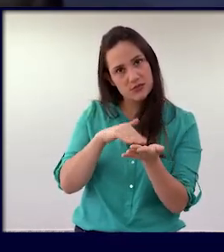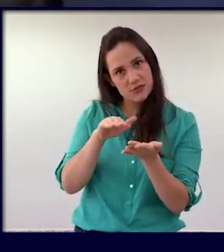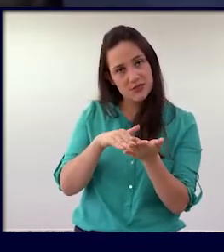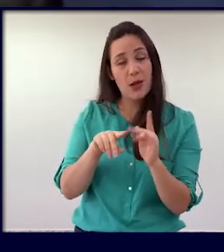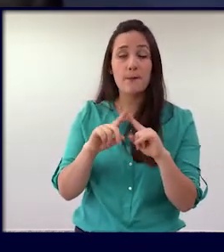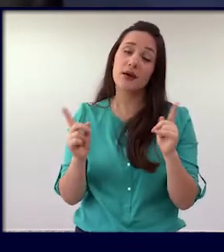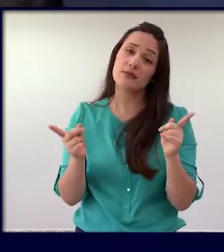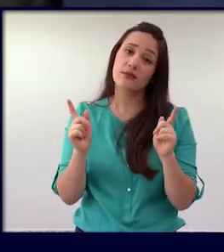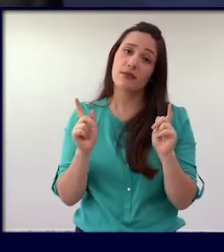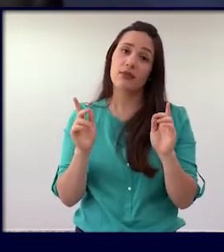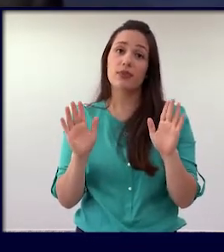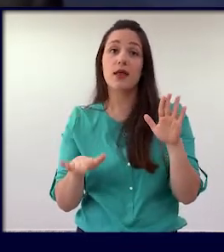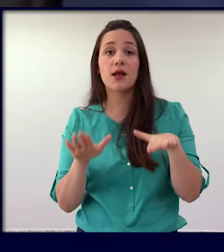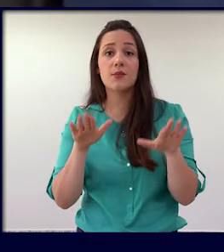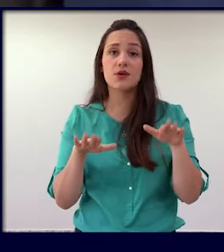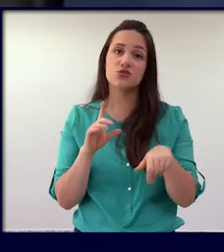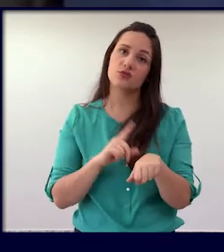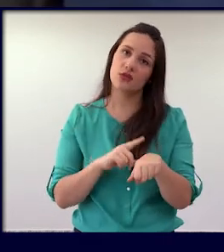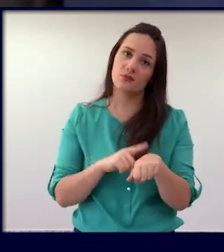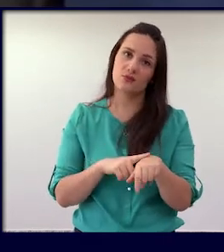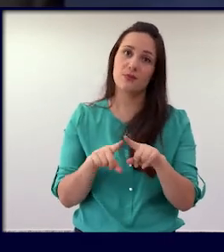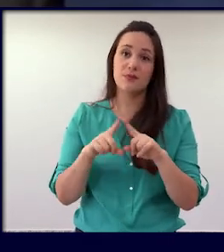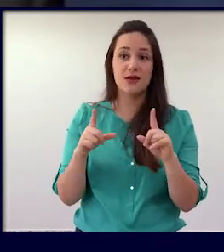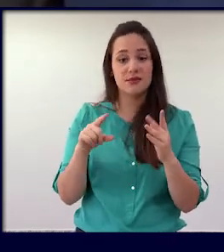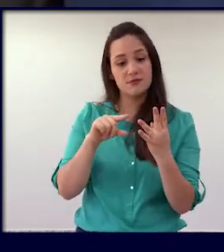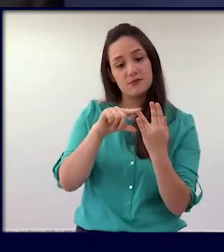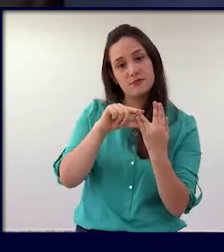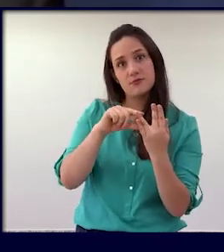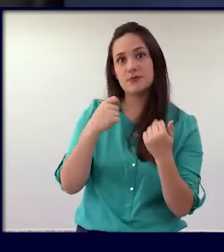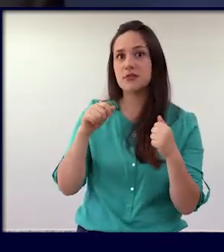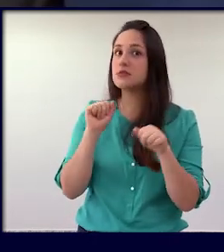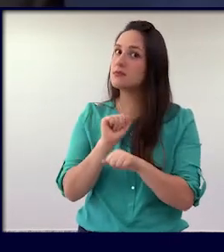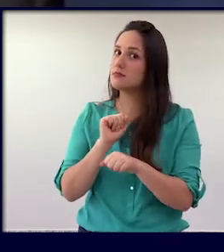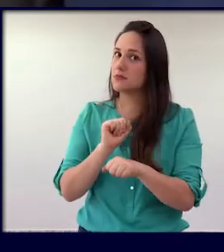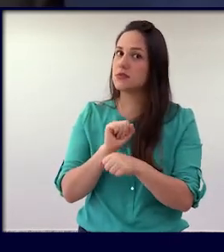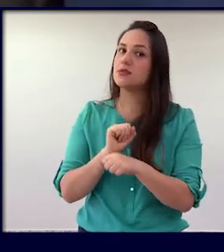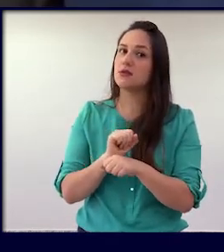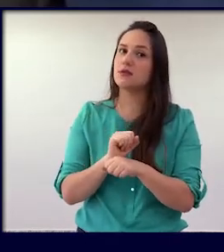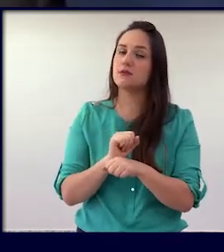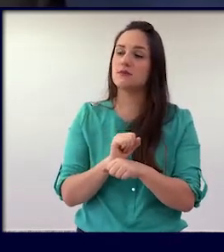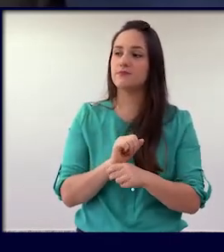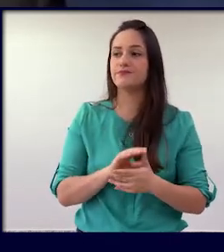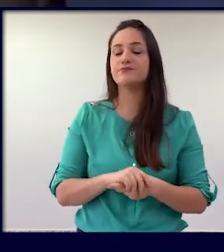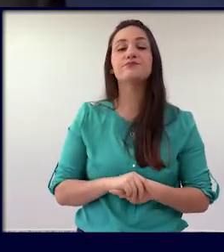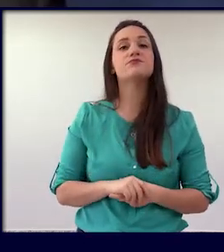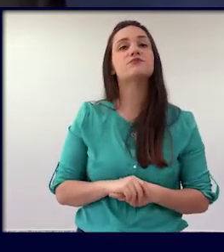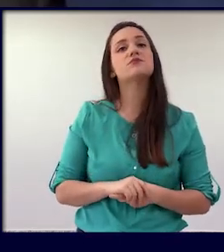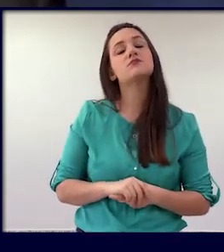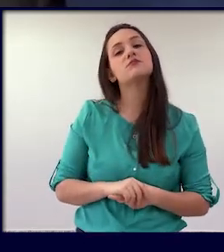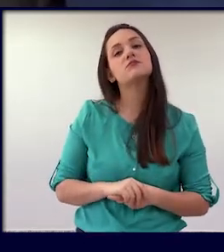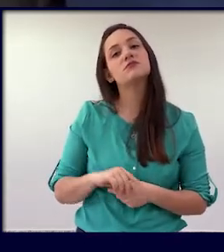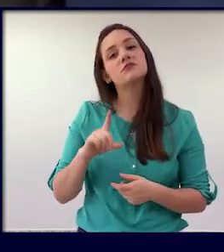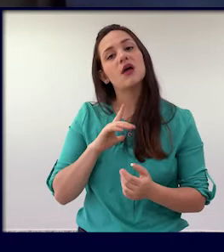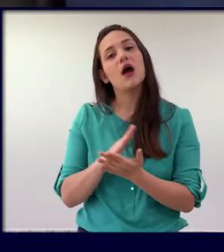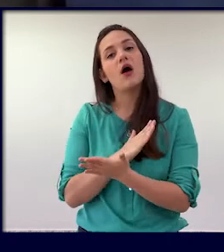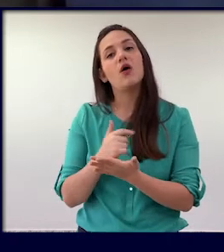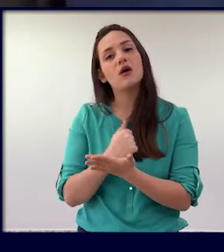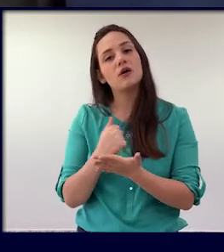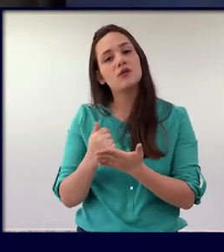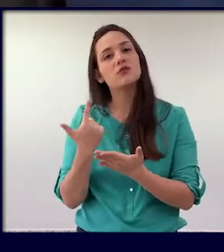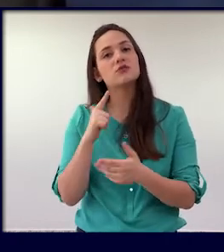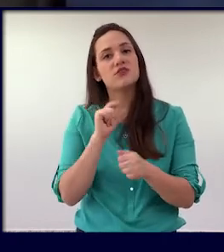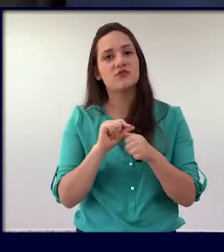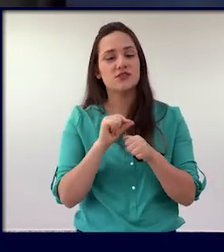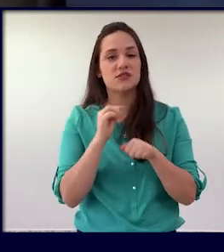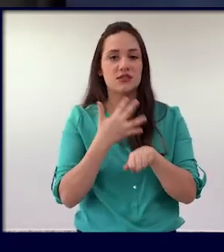segundo mesário e o secretário. Mas isso tudo é importante que o mesário aguarde a comunicação de quem está convocando,